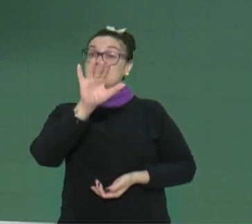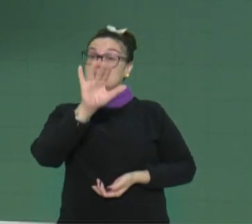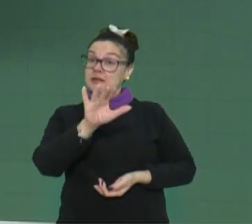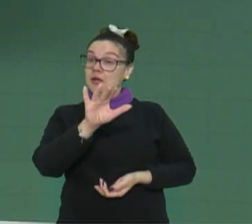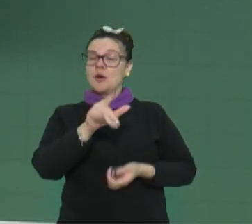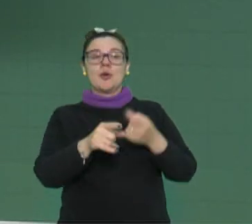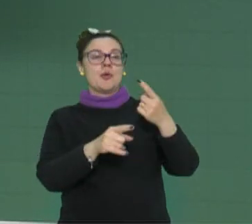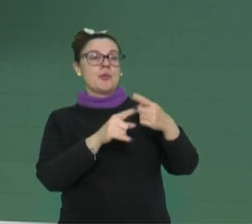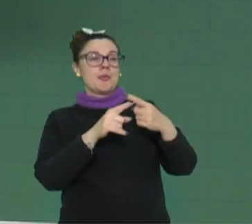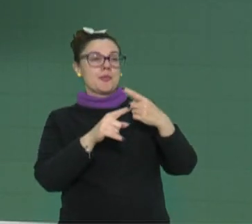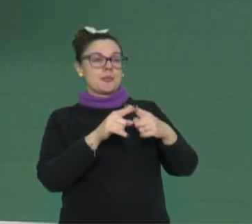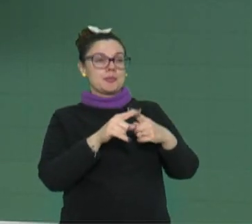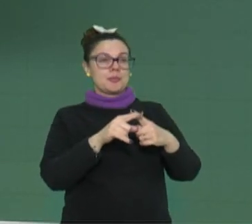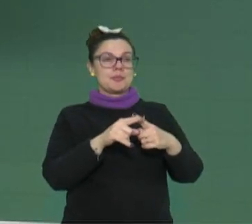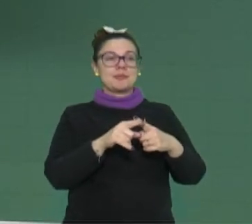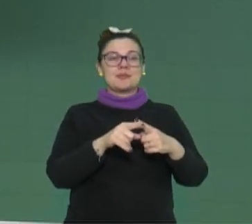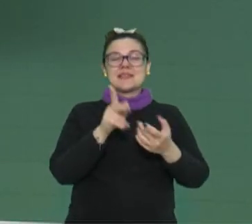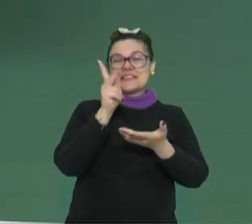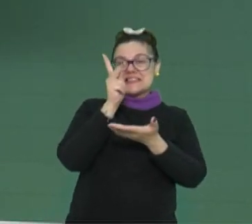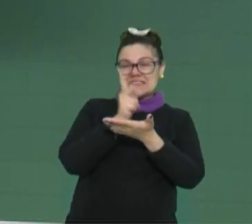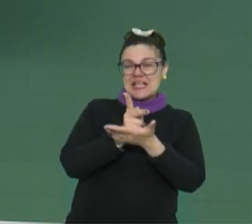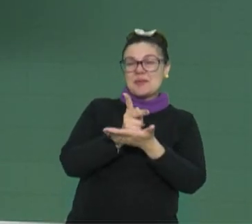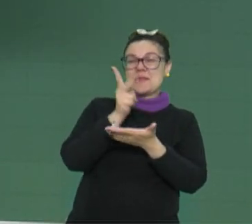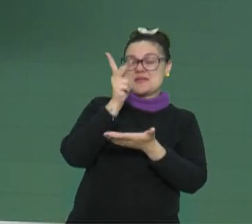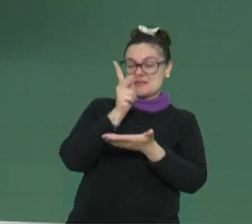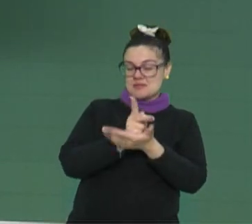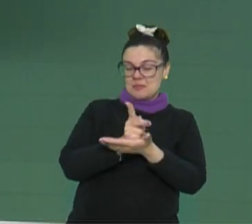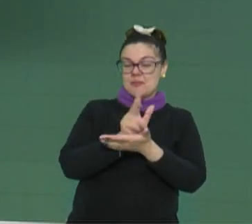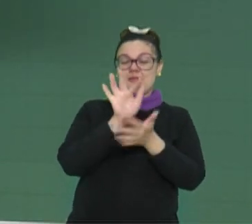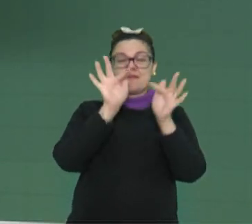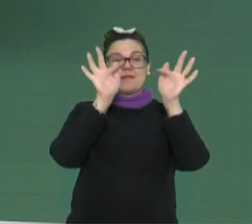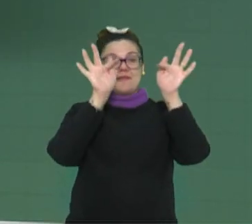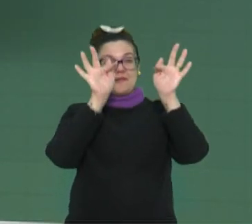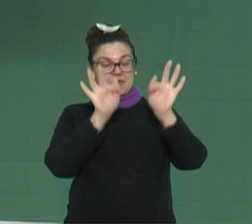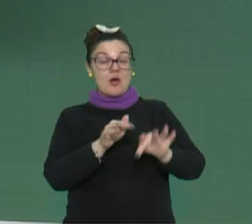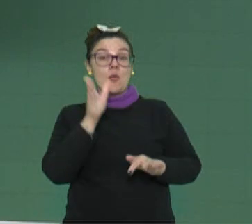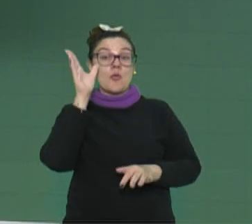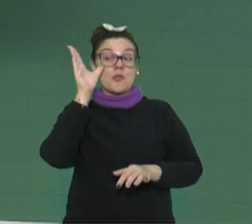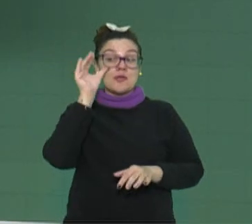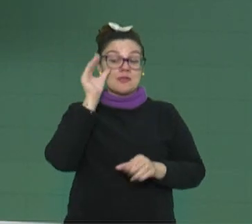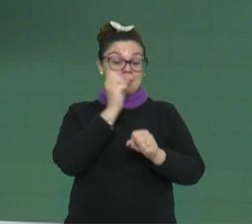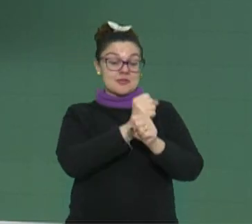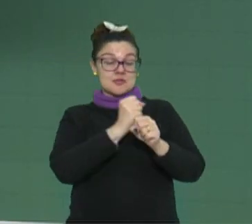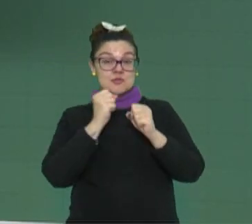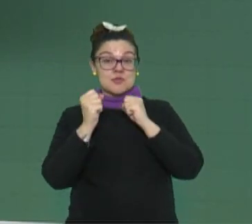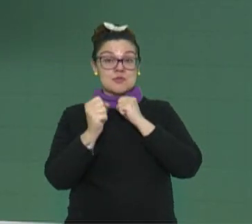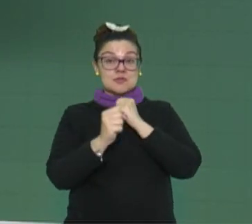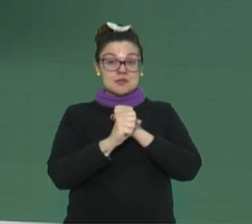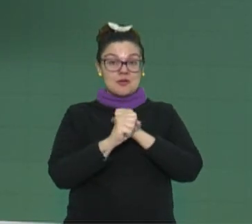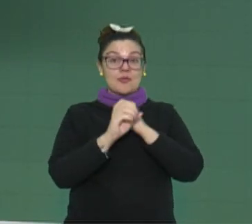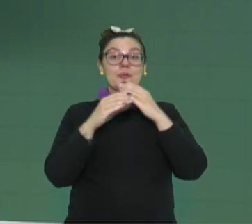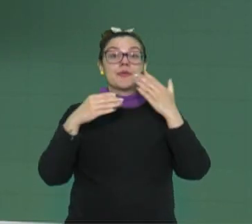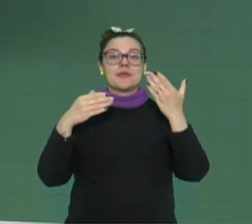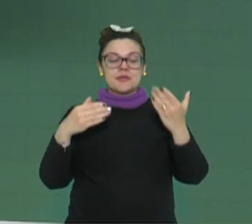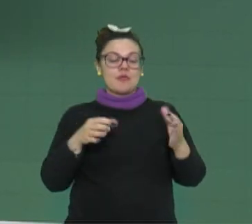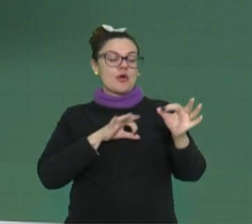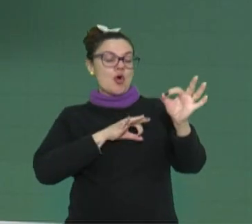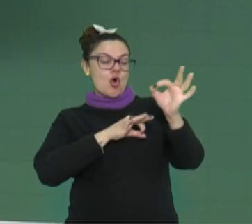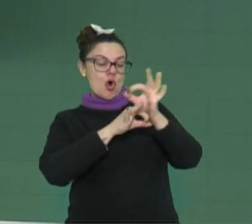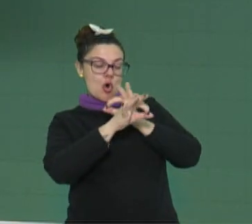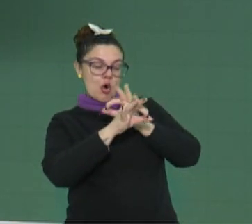é a questão de que resulta ali de interesses sociais, não quer dizer que isso aí foi